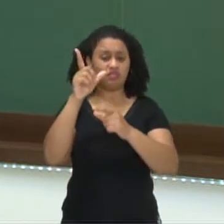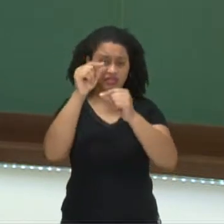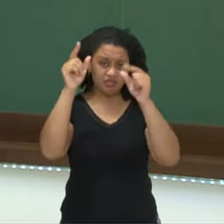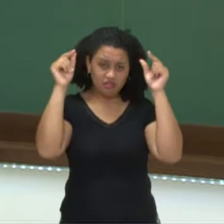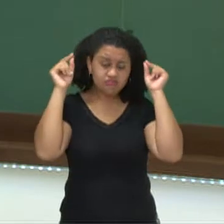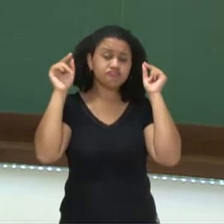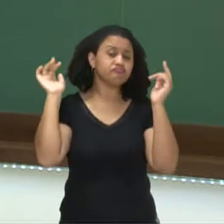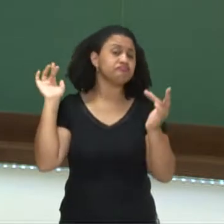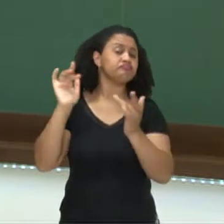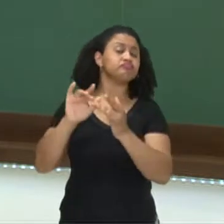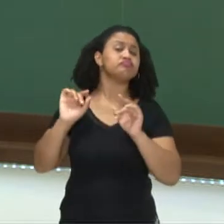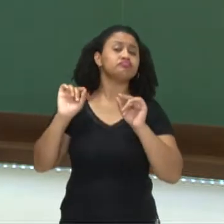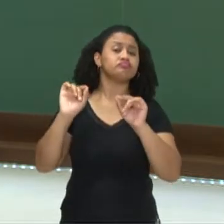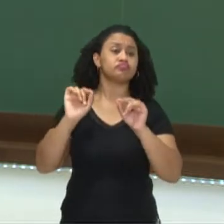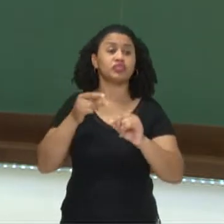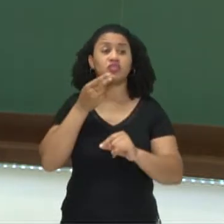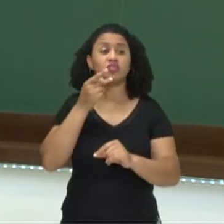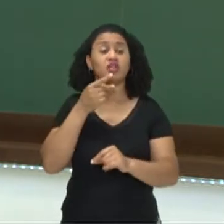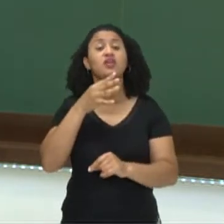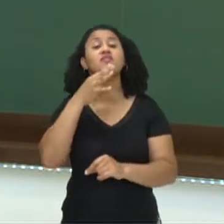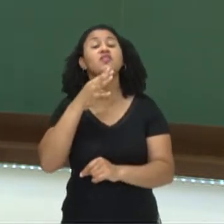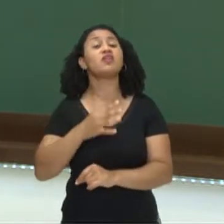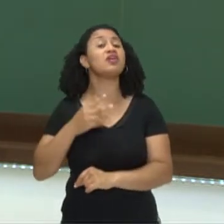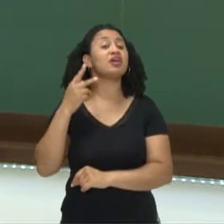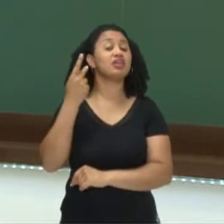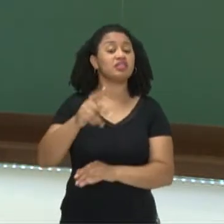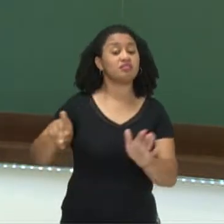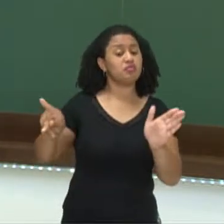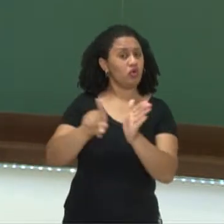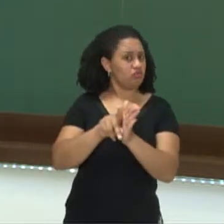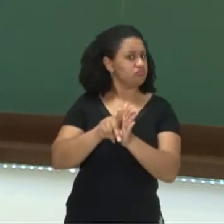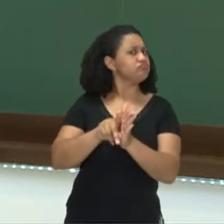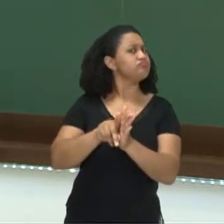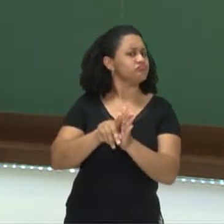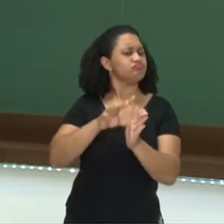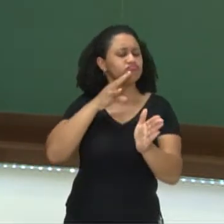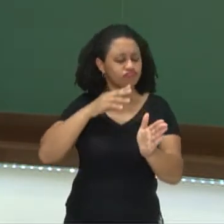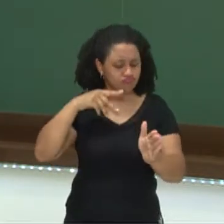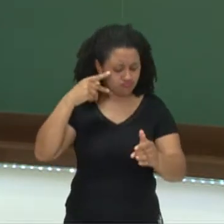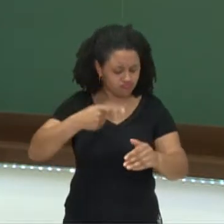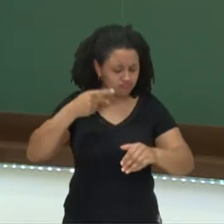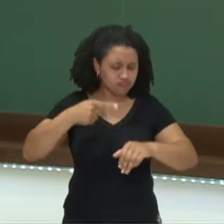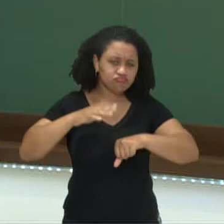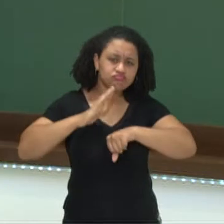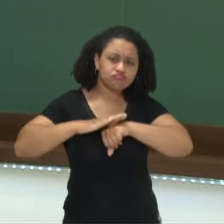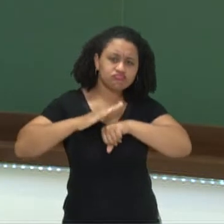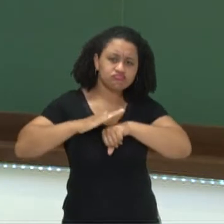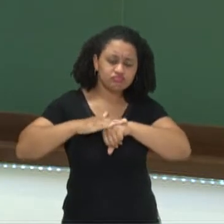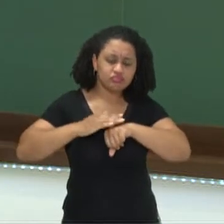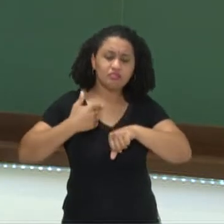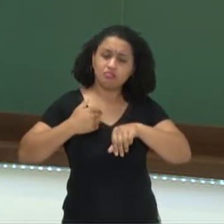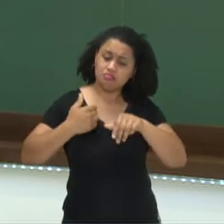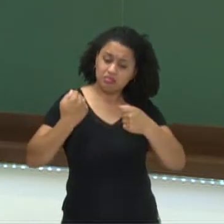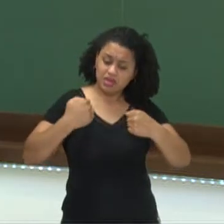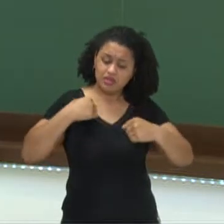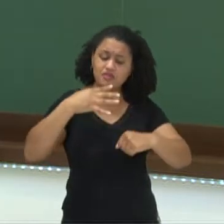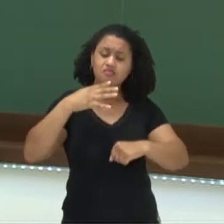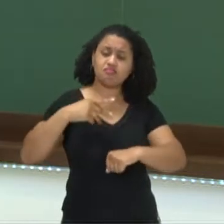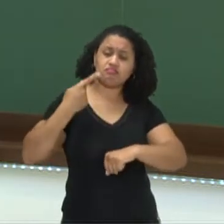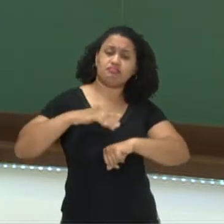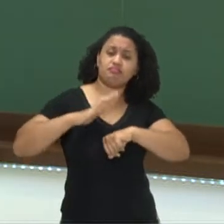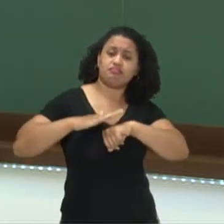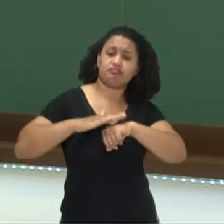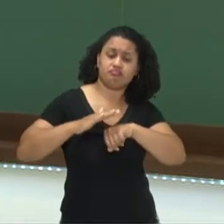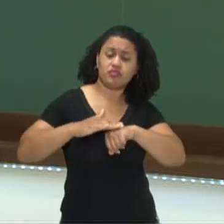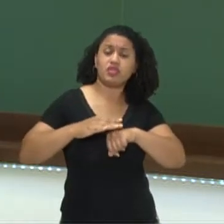clássica, que dizia que conhece-te a ti mesmo. Ou seja, você primeiro precisa se conhecer, saber quem